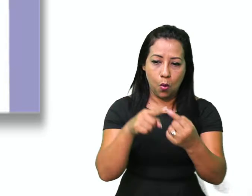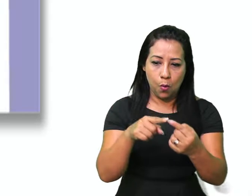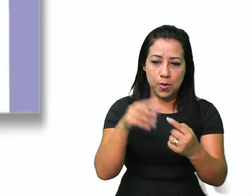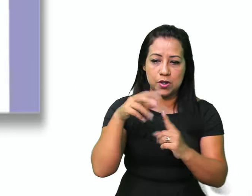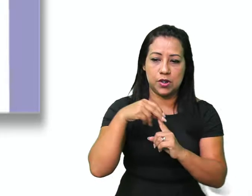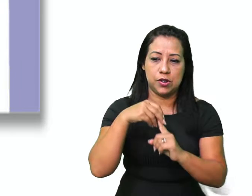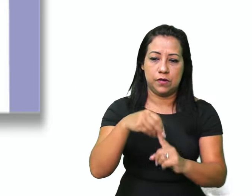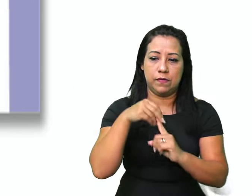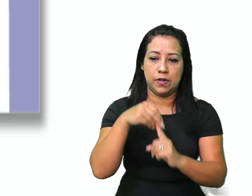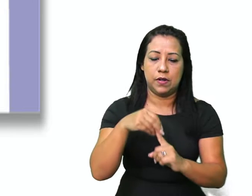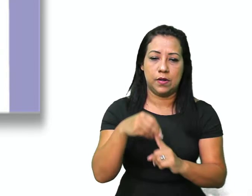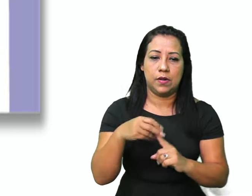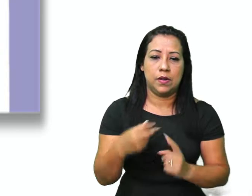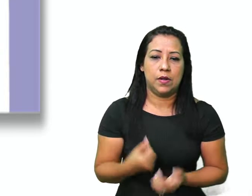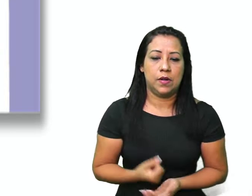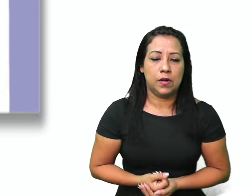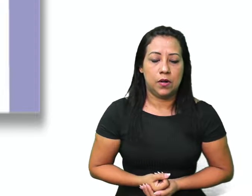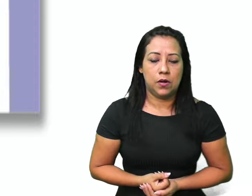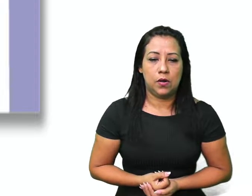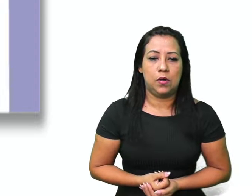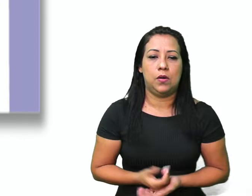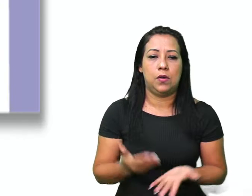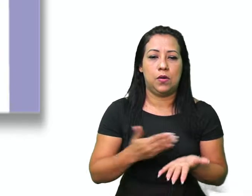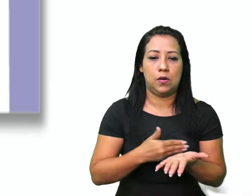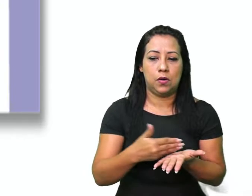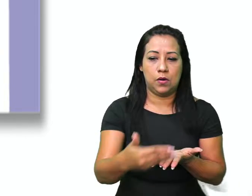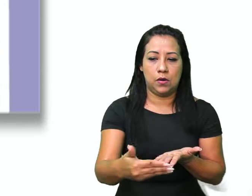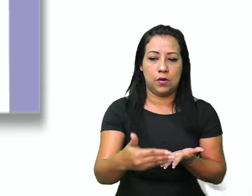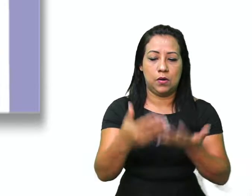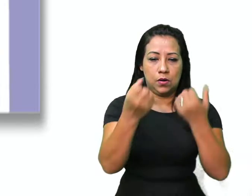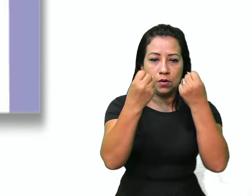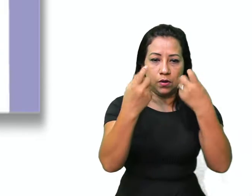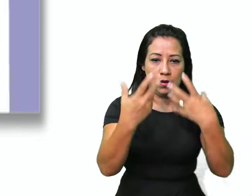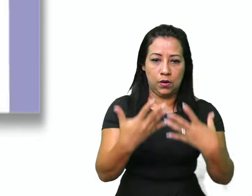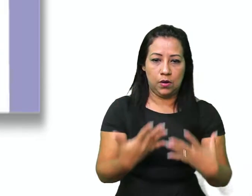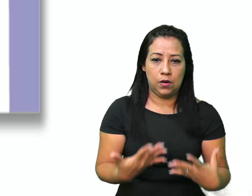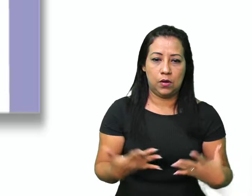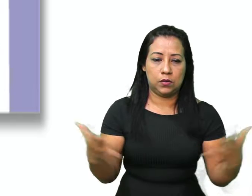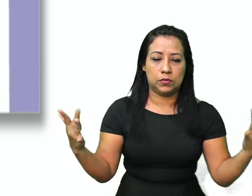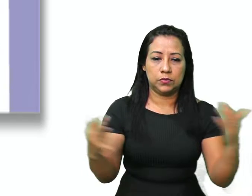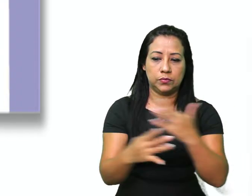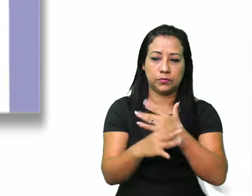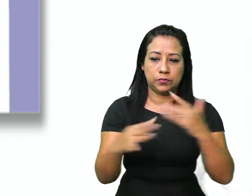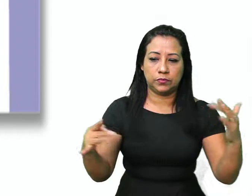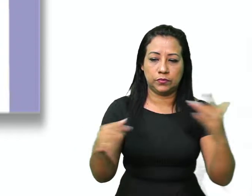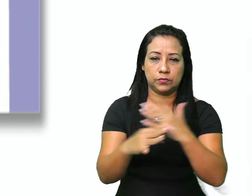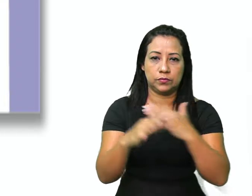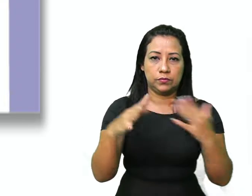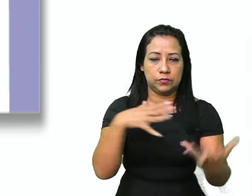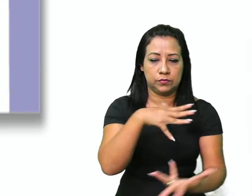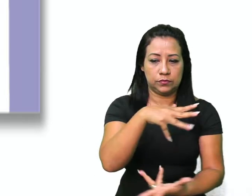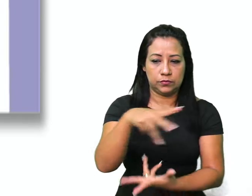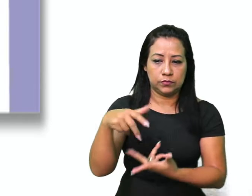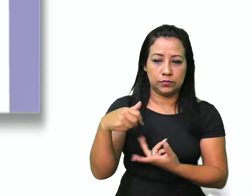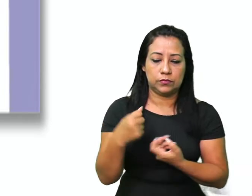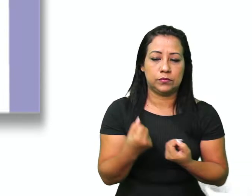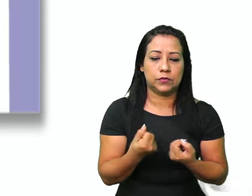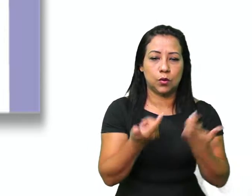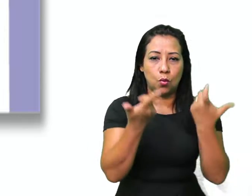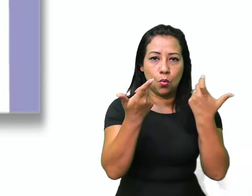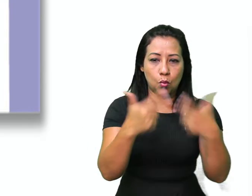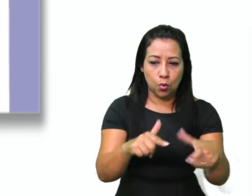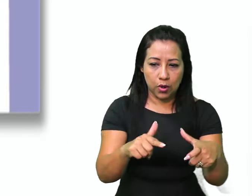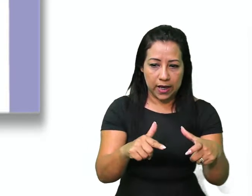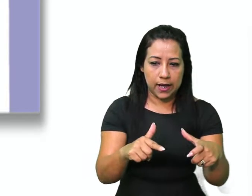principal. E dentro disso, ó, nós vamos falar da urbanização mundial, o lugar aquele que eu sinto a